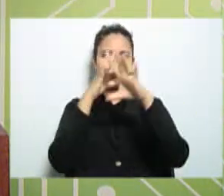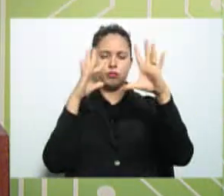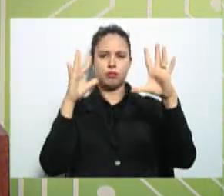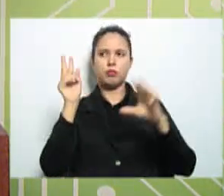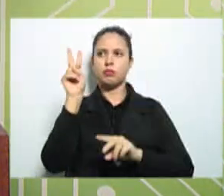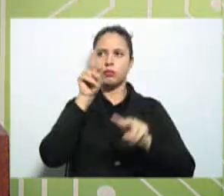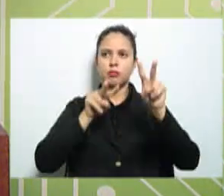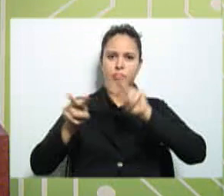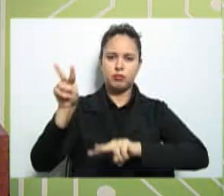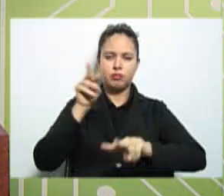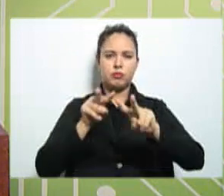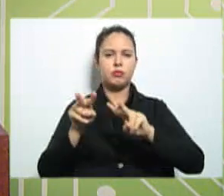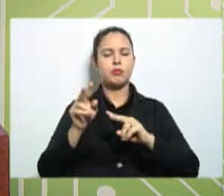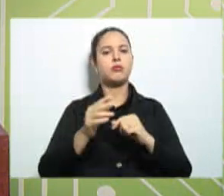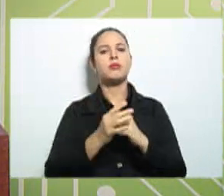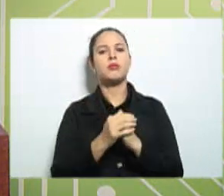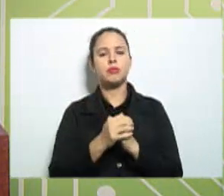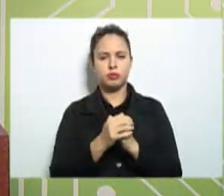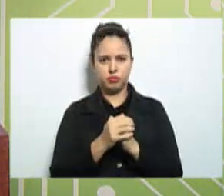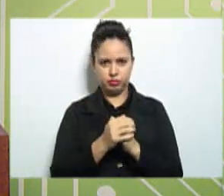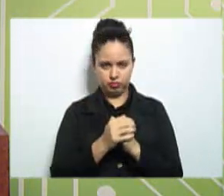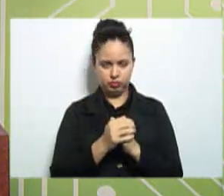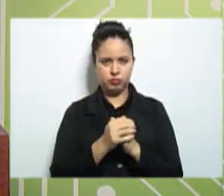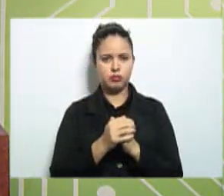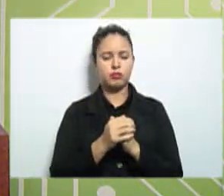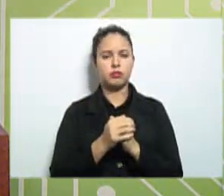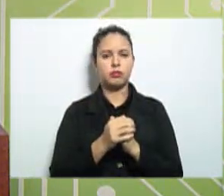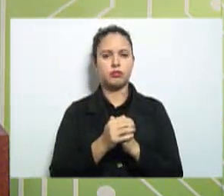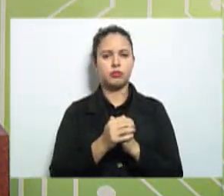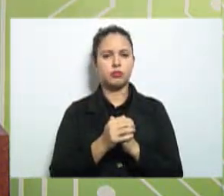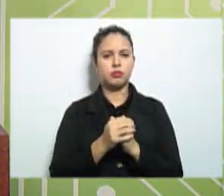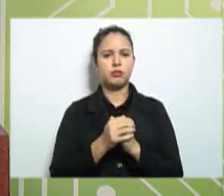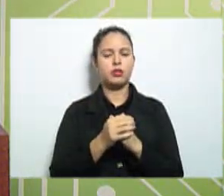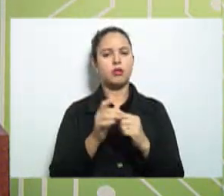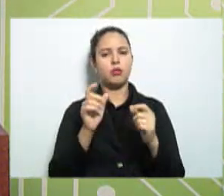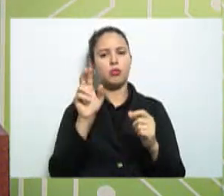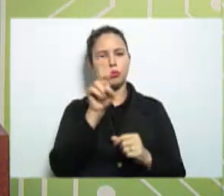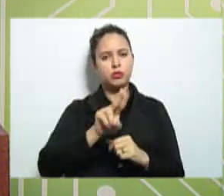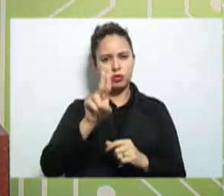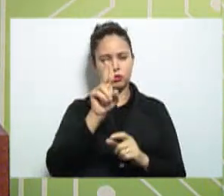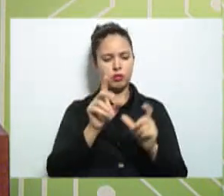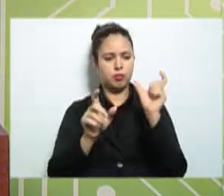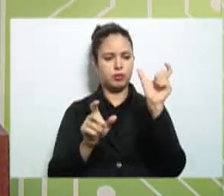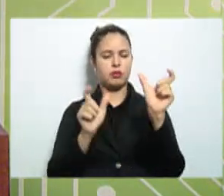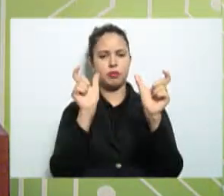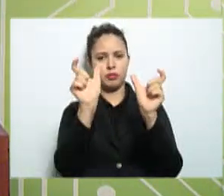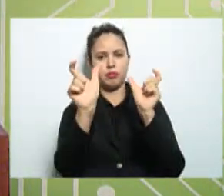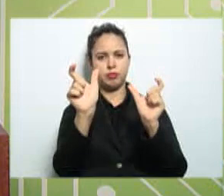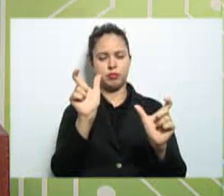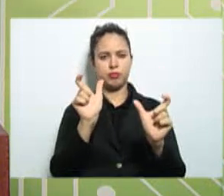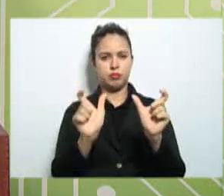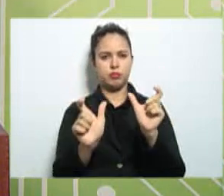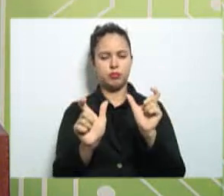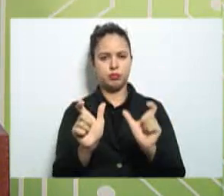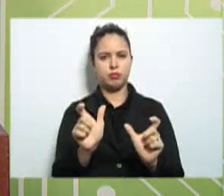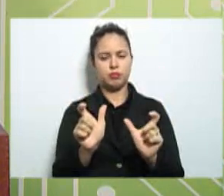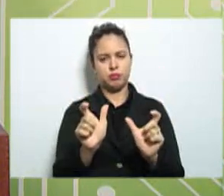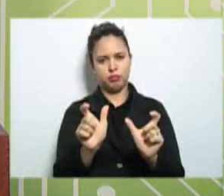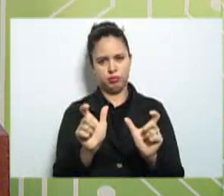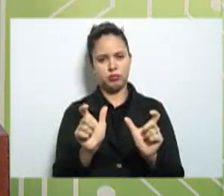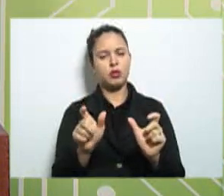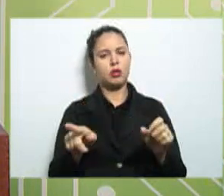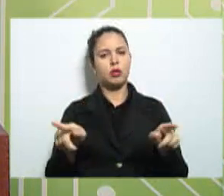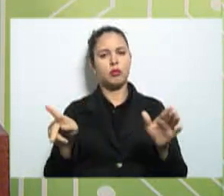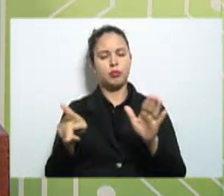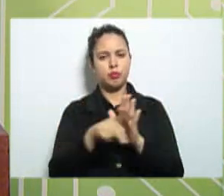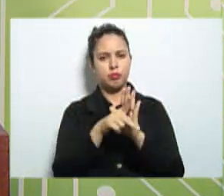foto, né? Não uma foto com imagem, mas uma foto por meio de palavras, principalmente palavras que pertencem à classe gramatical